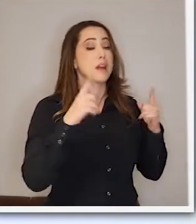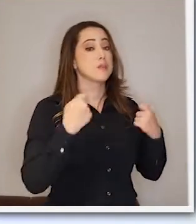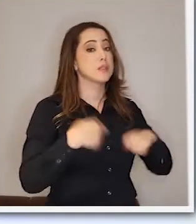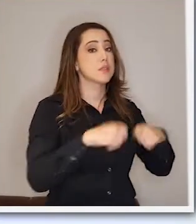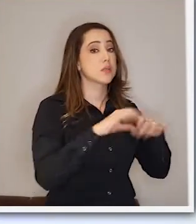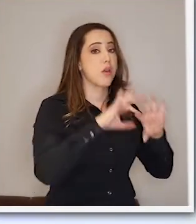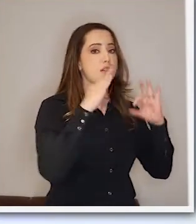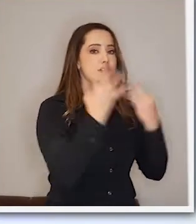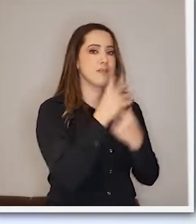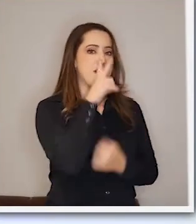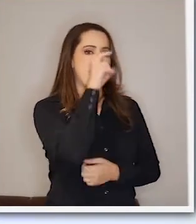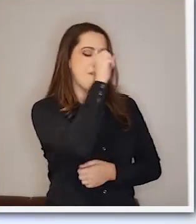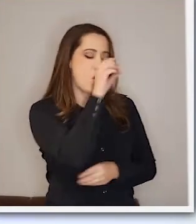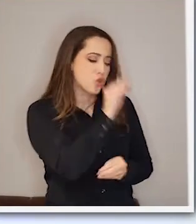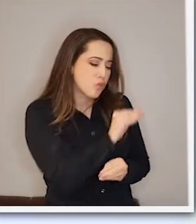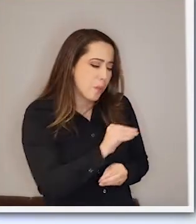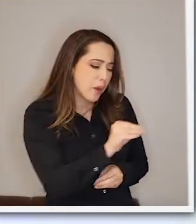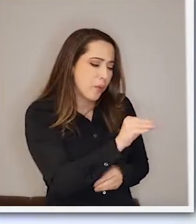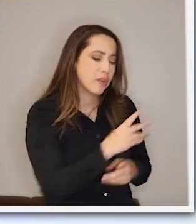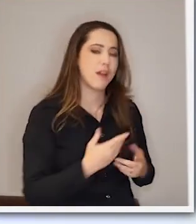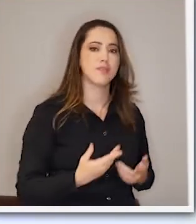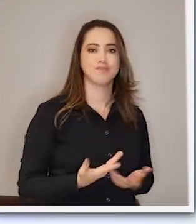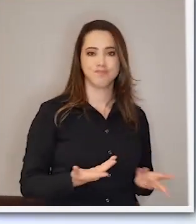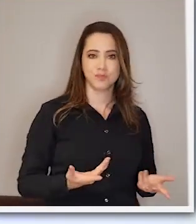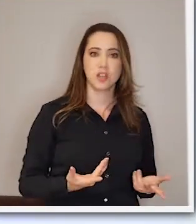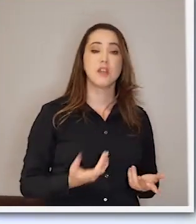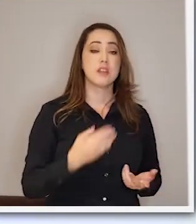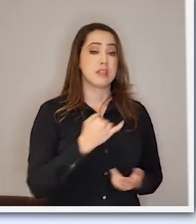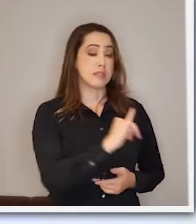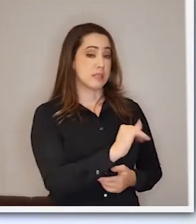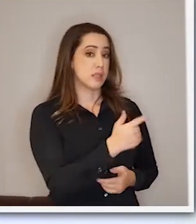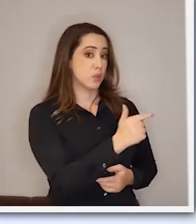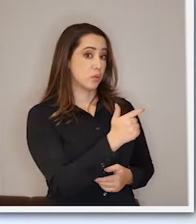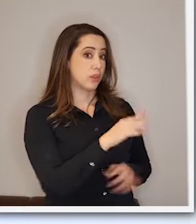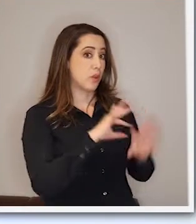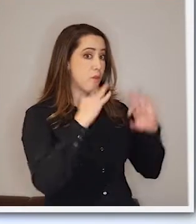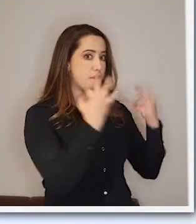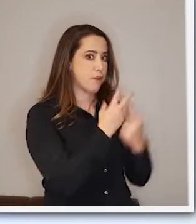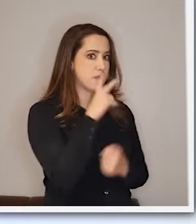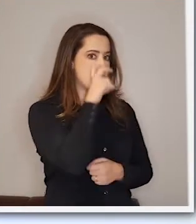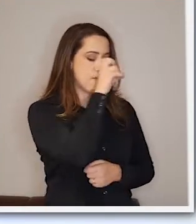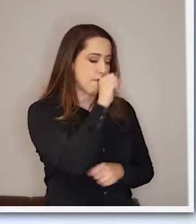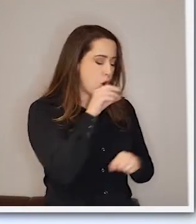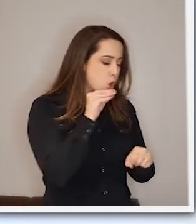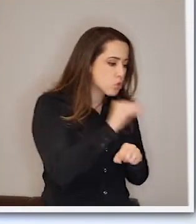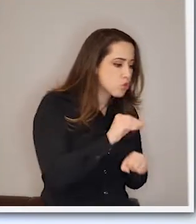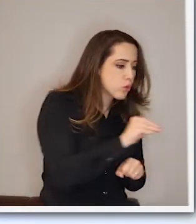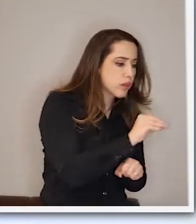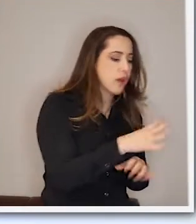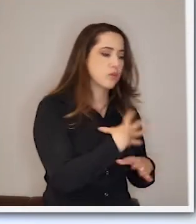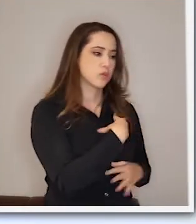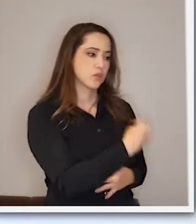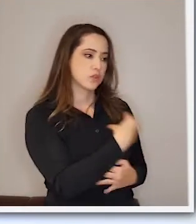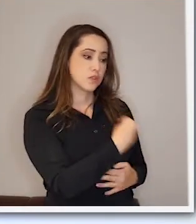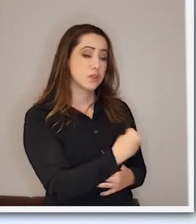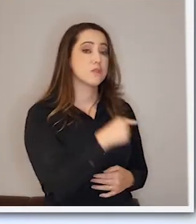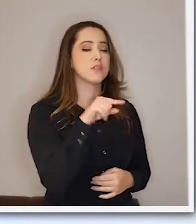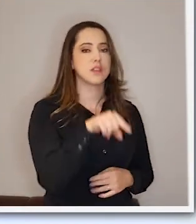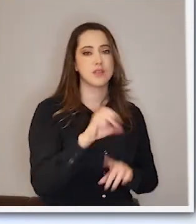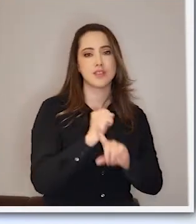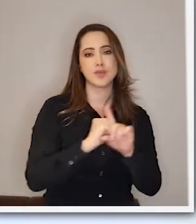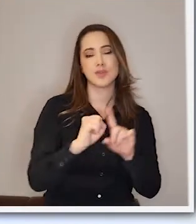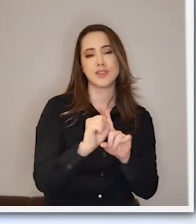família forte faz com que a sociedade ela fique fragilizada. O que leva, muitas vezes, um adolescente ou um